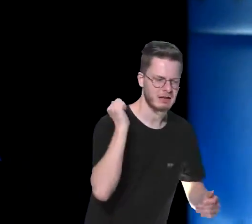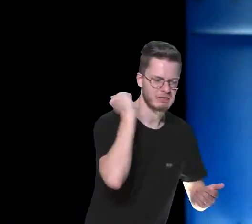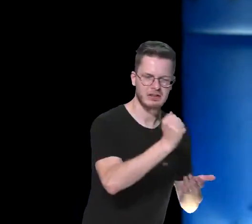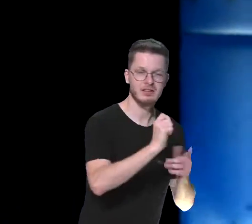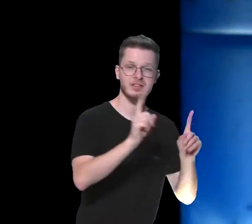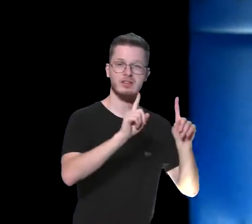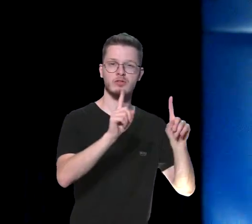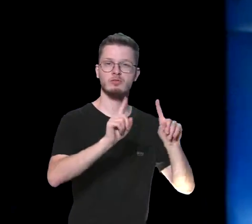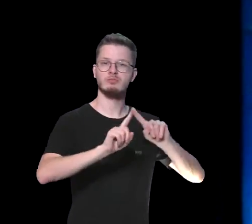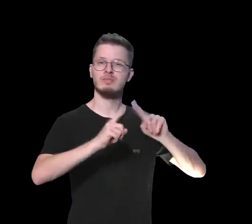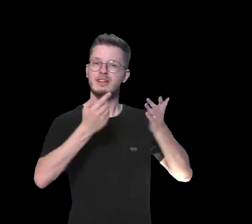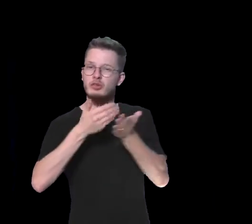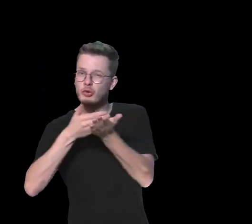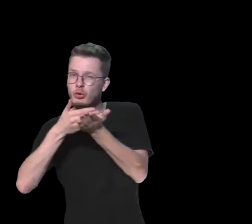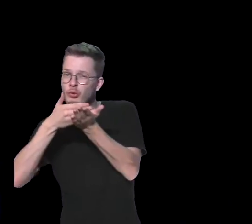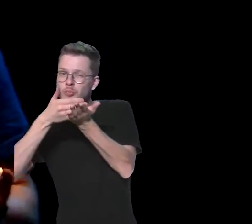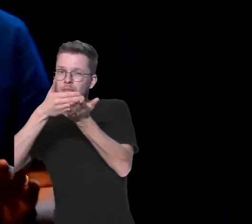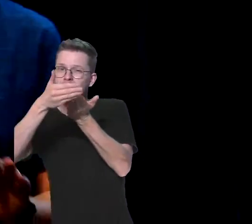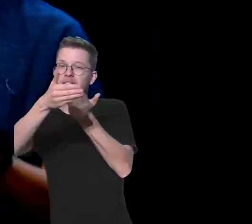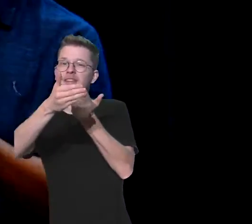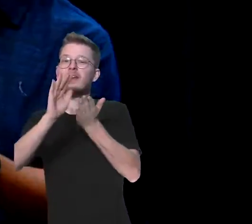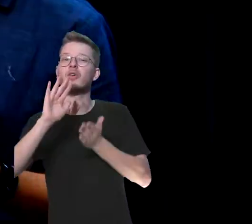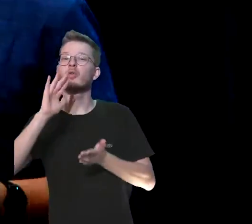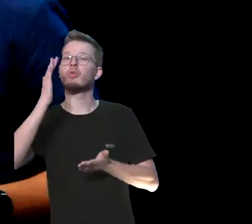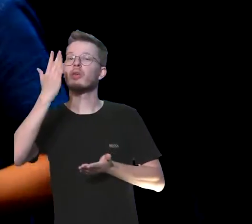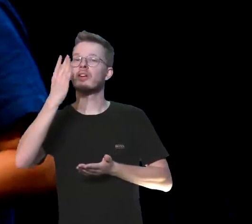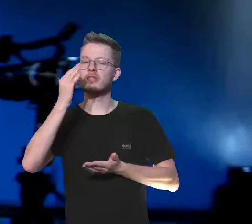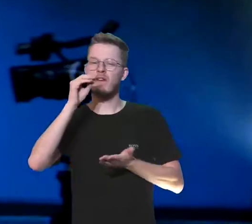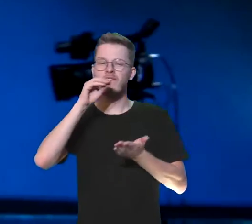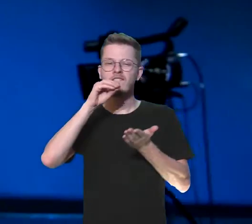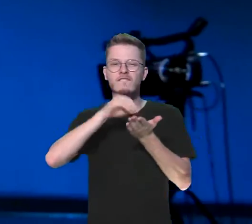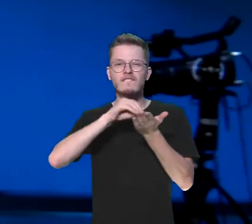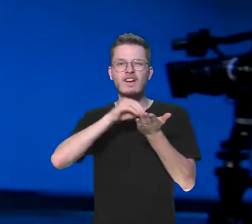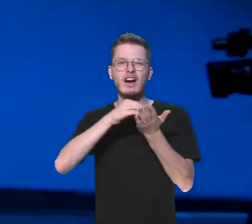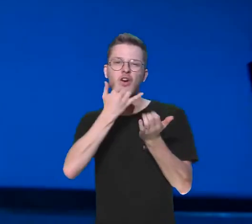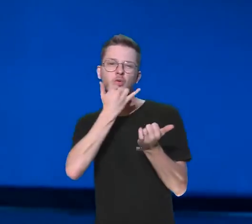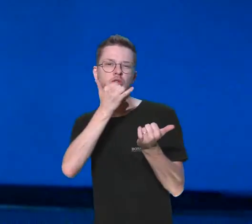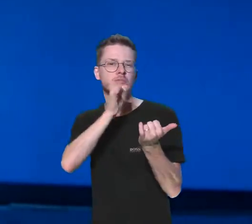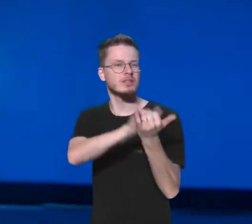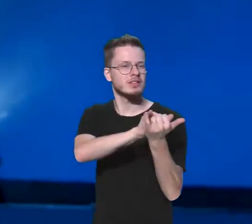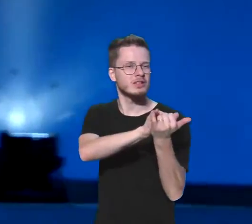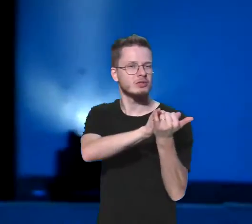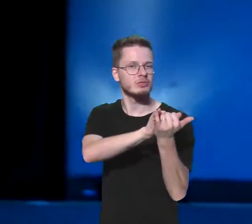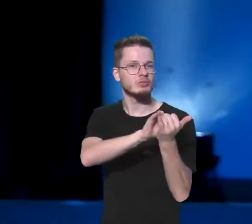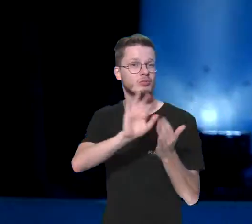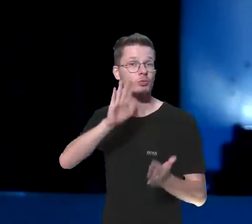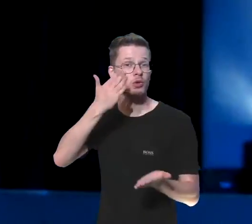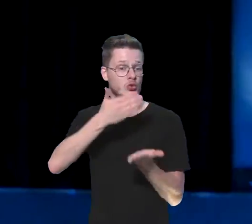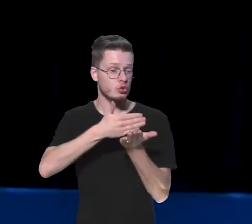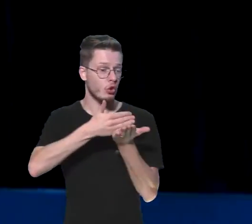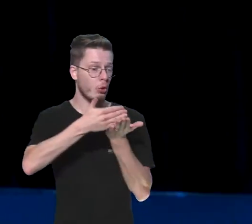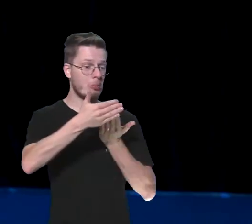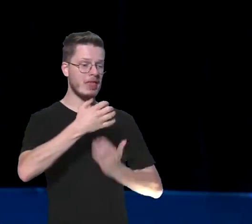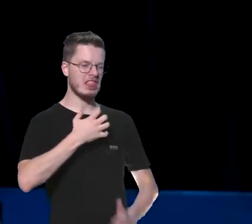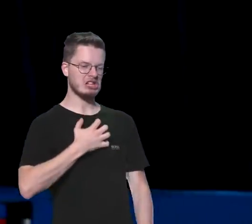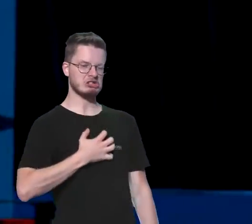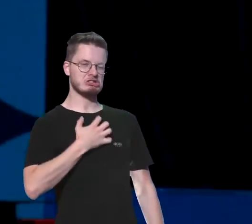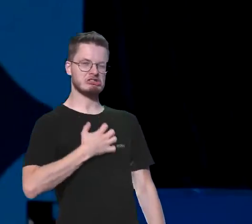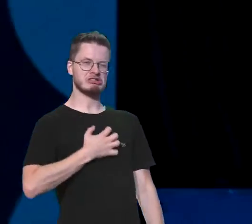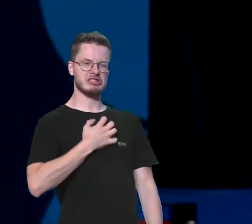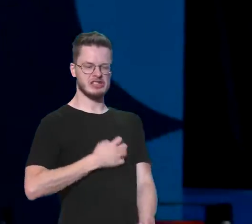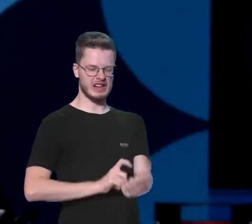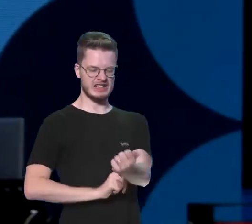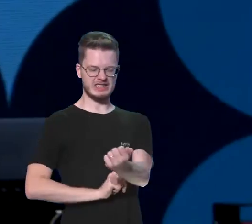nutre a falta de perdão, o rancor, a mágoa, o ódio dentro do